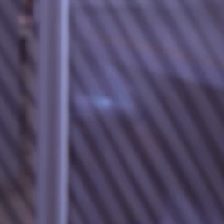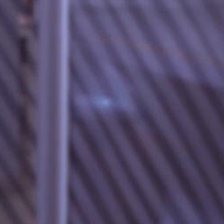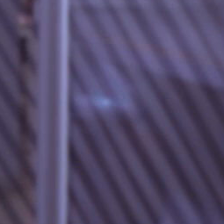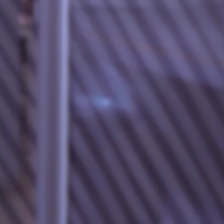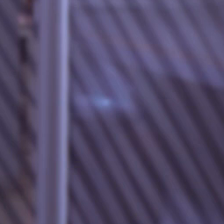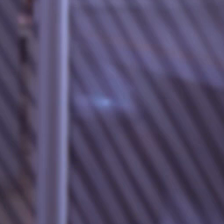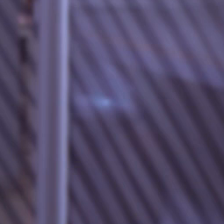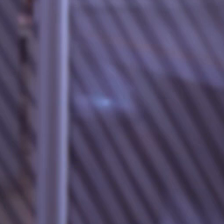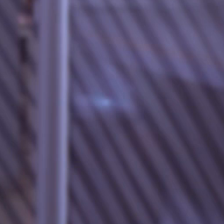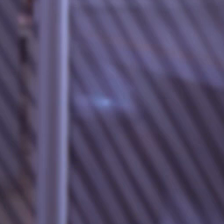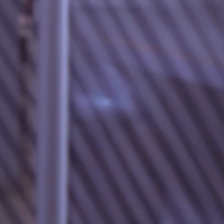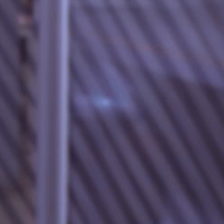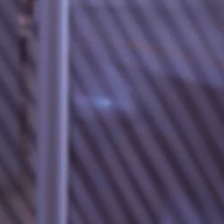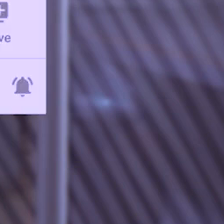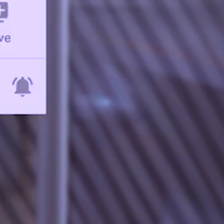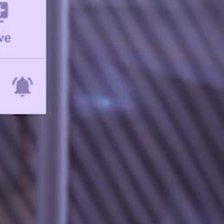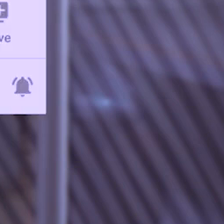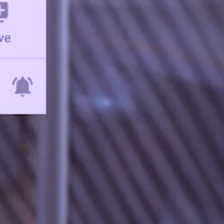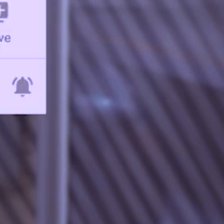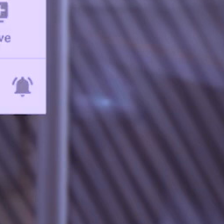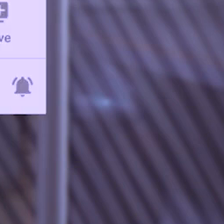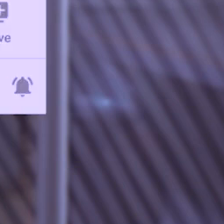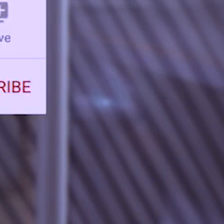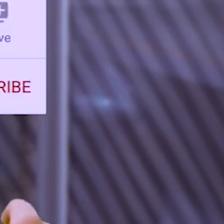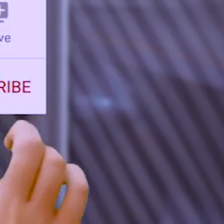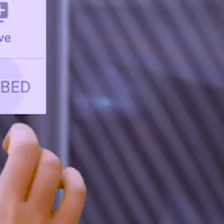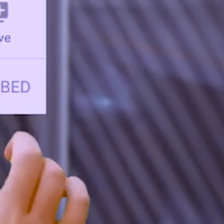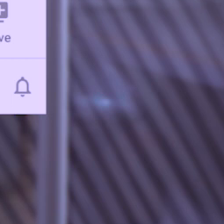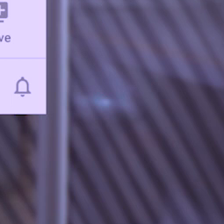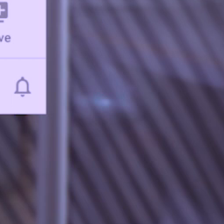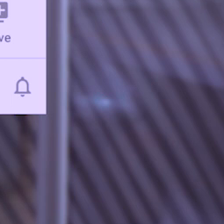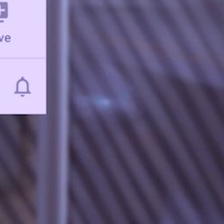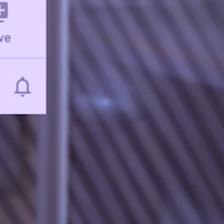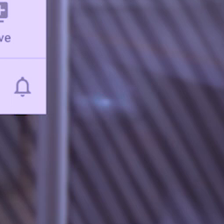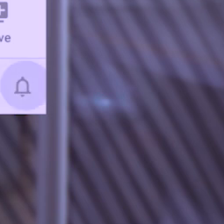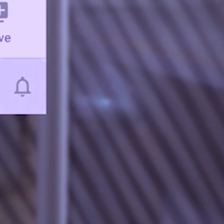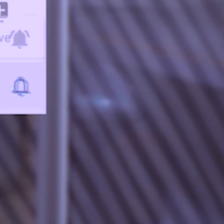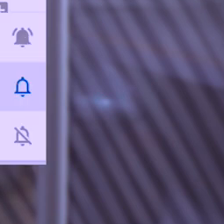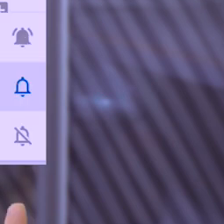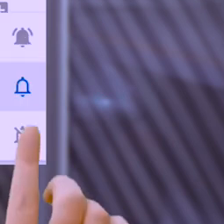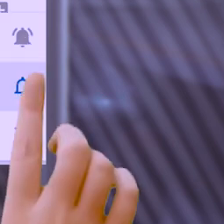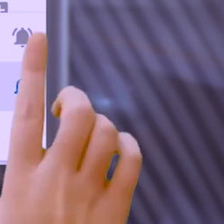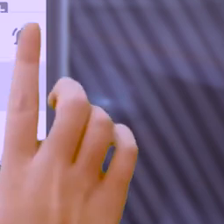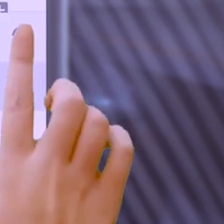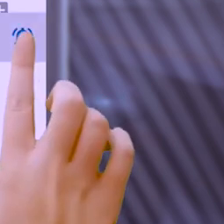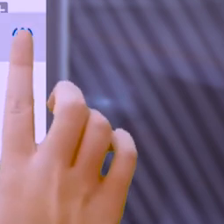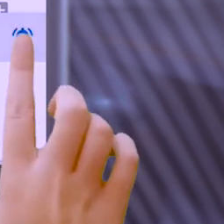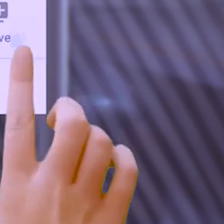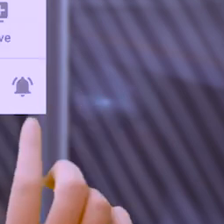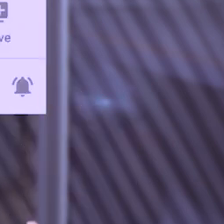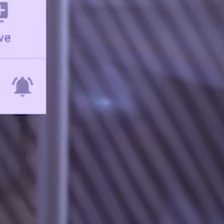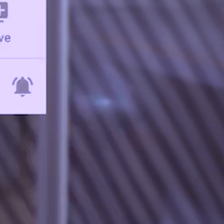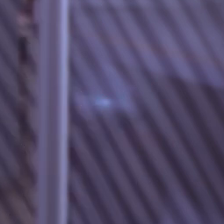Para obter mais informações, não se esqueça de curtir e subscrever no canal social media Gemen TV e clique também no botão